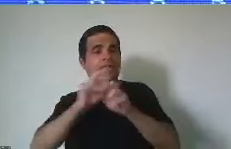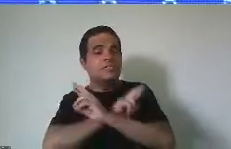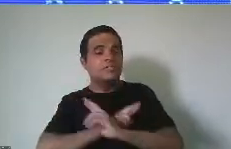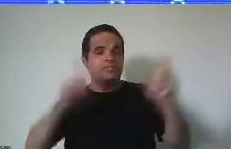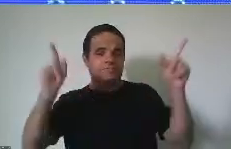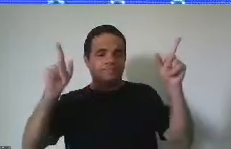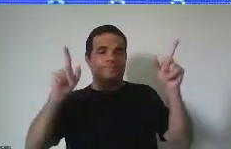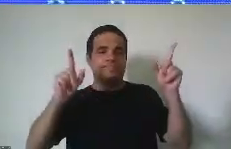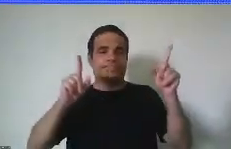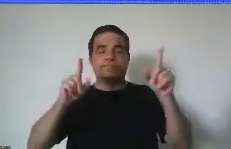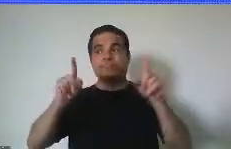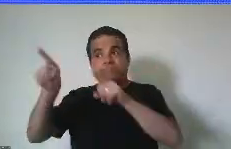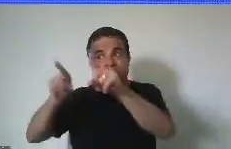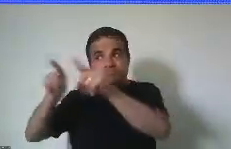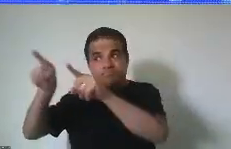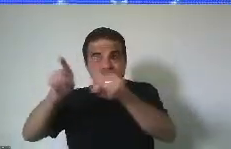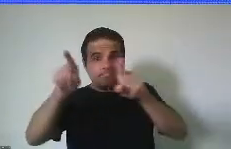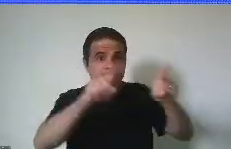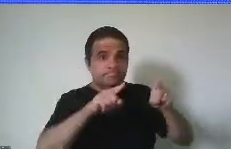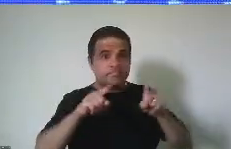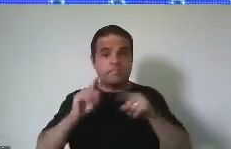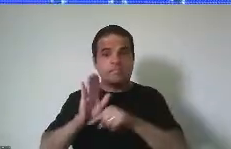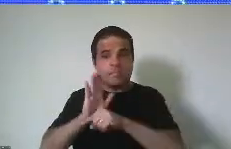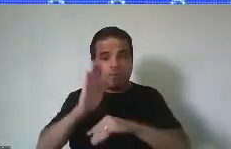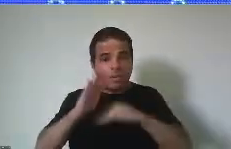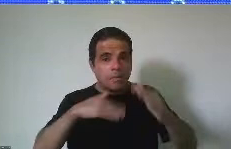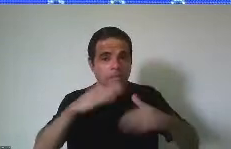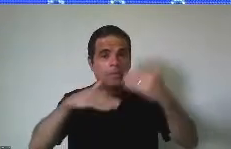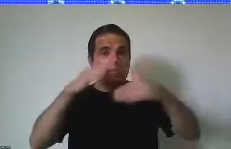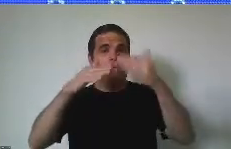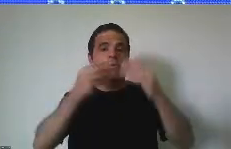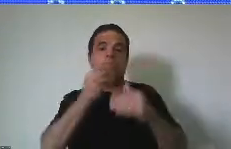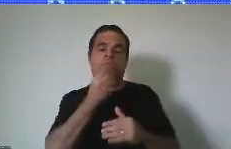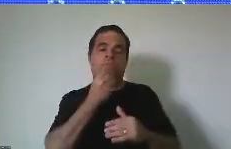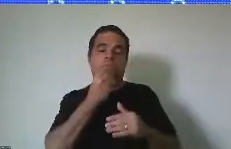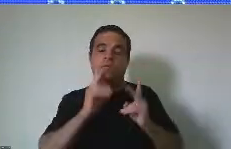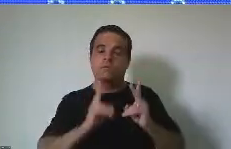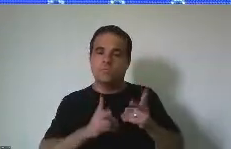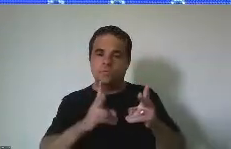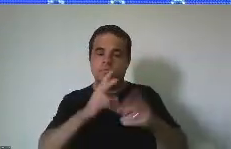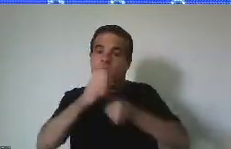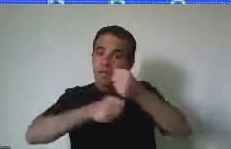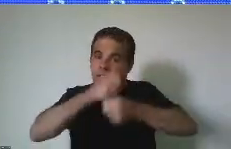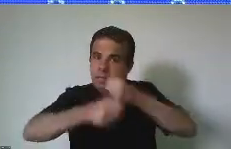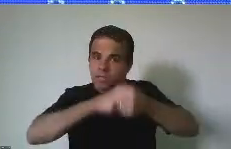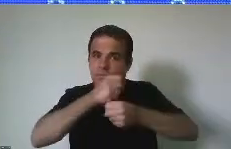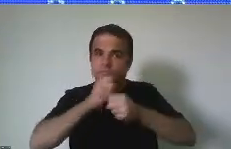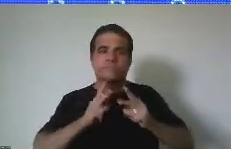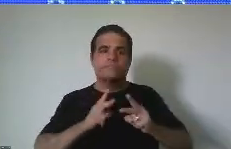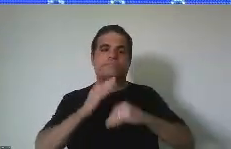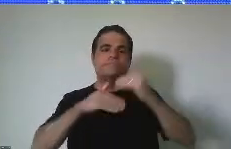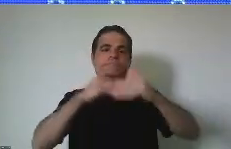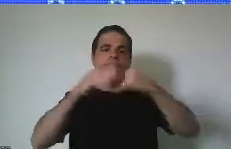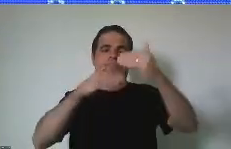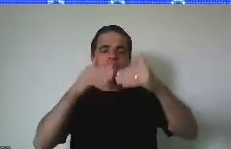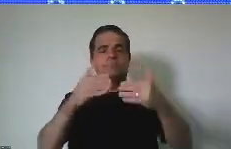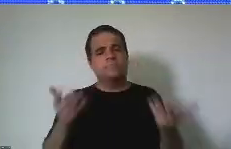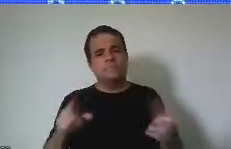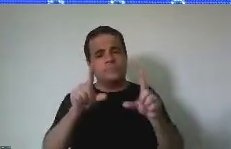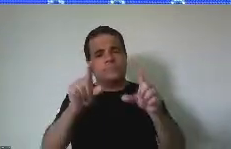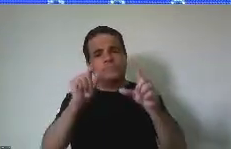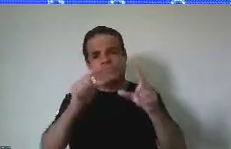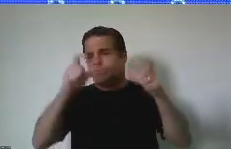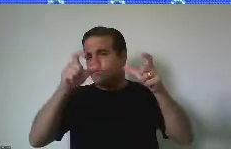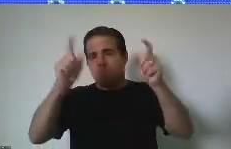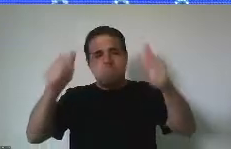que a concorrência está permitindo que ela venha crescendo e que ela tem a possibilidade de se ir crescendo nos próximos anos e a gente não podia ter escolhido o melhor local para fazer isso